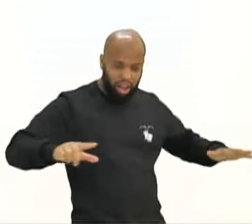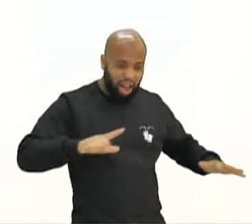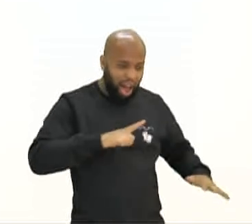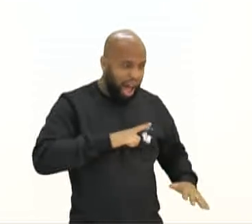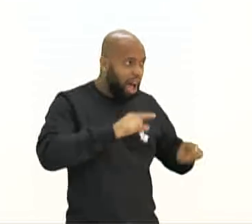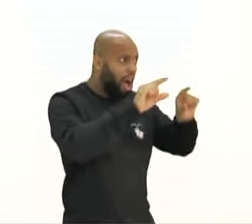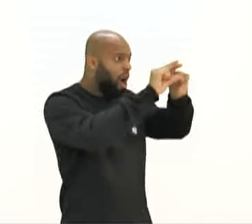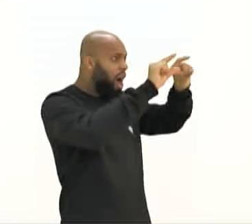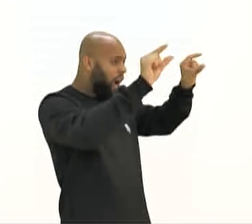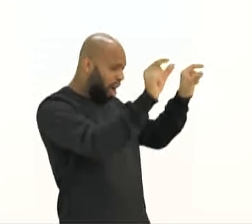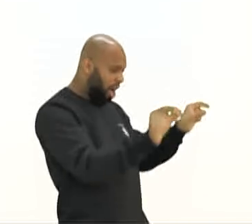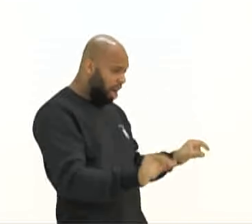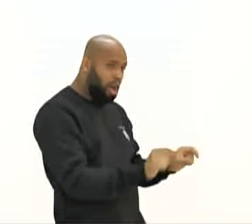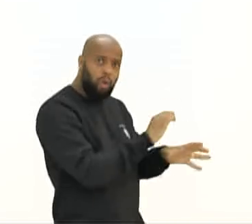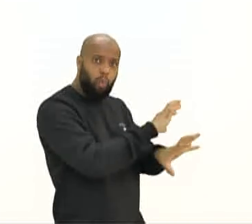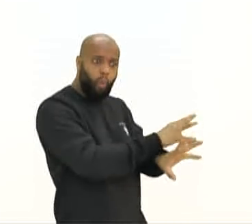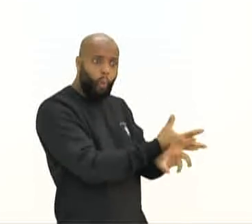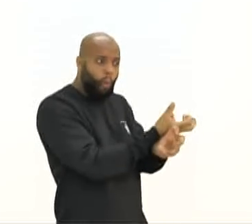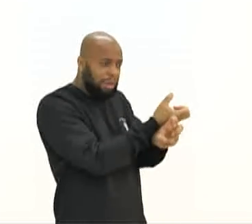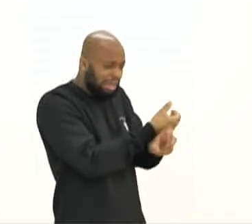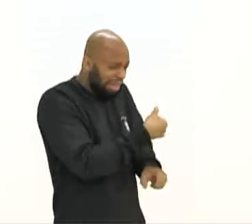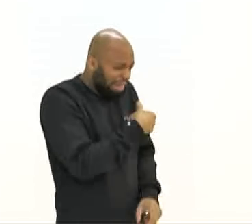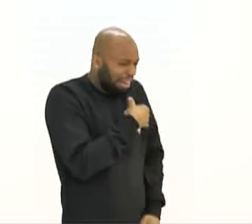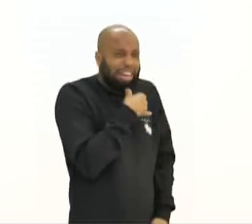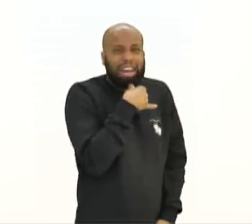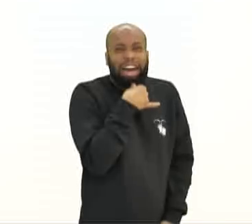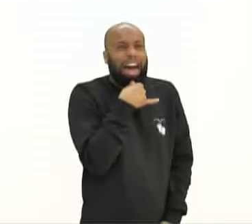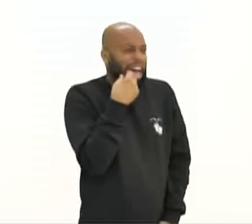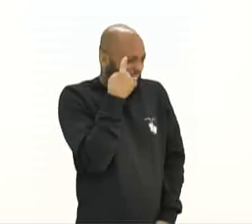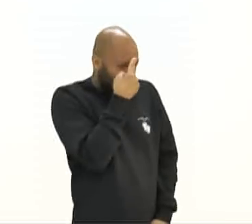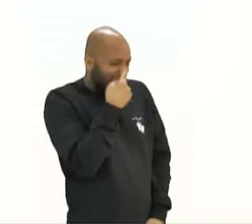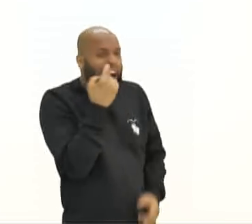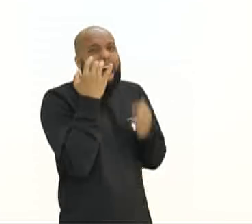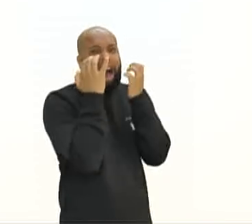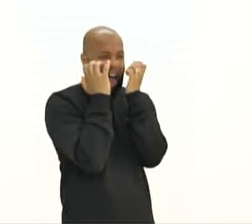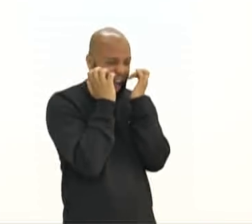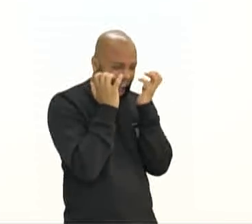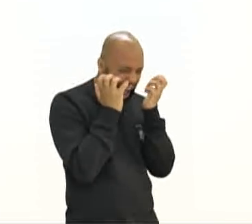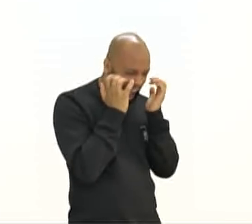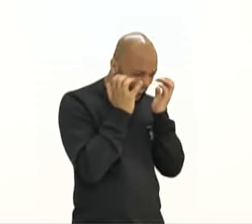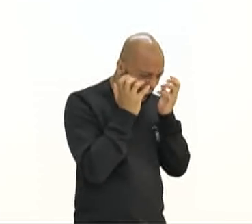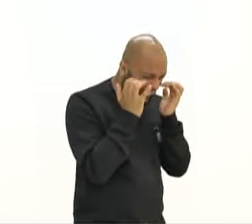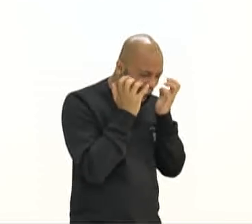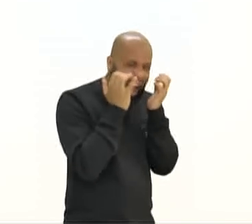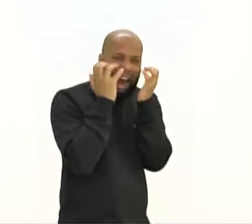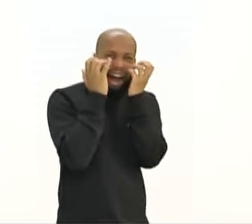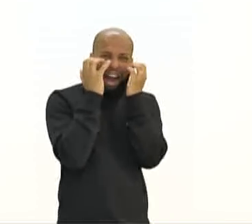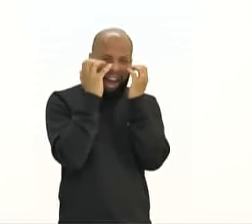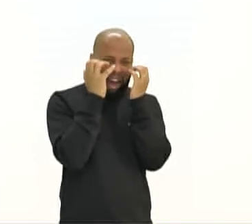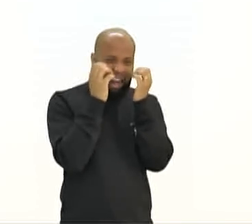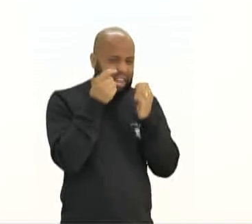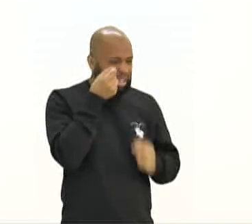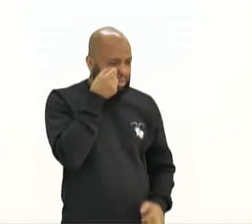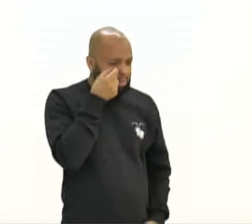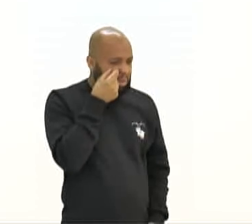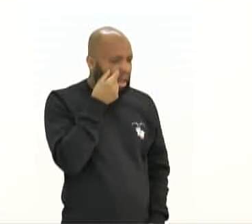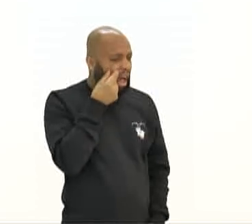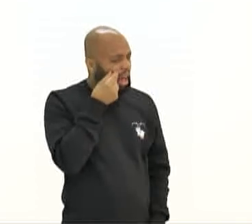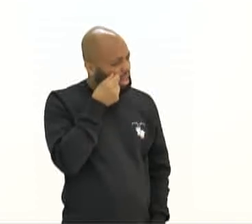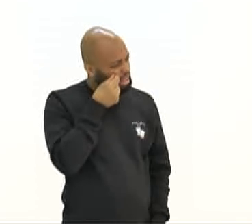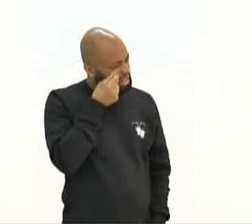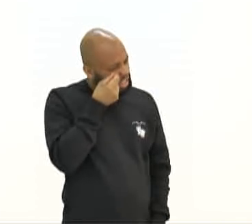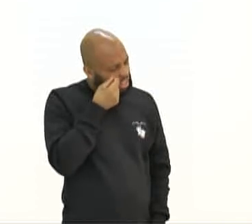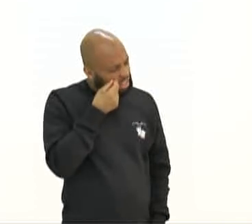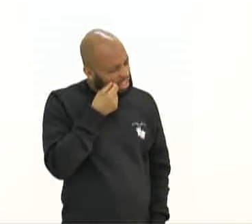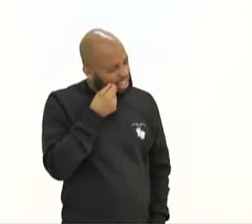no chão, a tristeza pesou nos olhos da única filha do rei. Abaixou a cabeça para chorar. A lágrima inchou, já